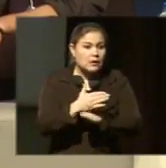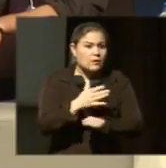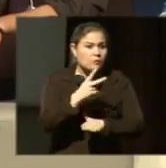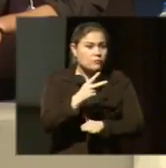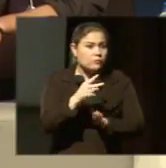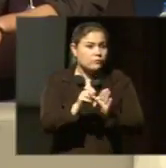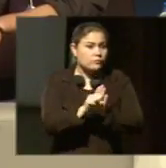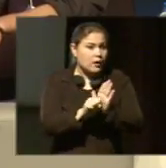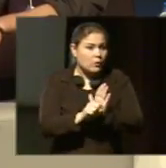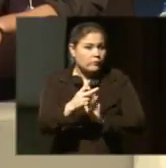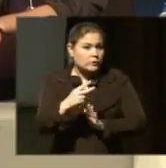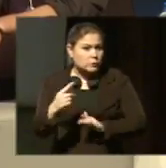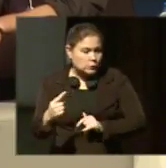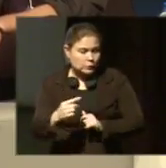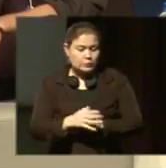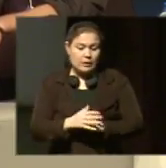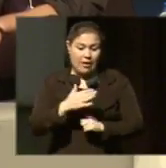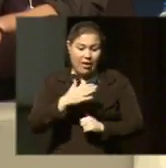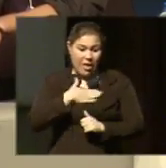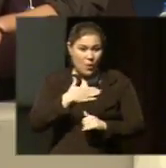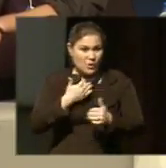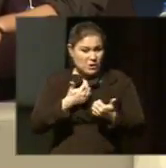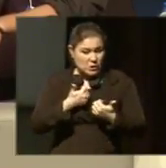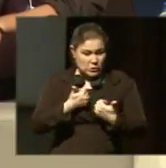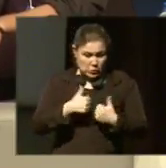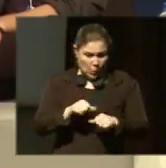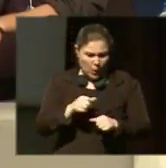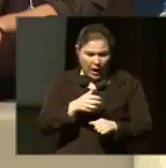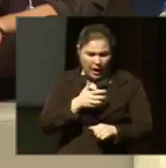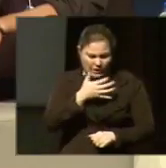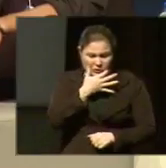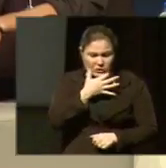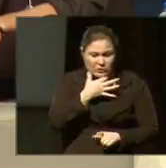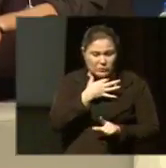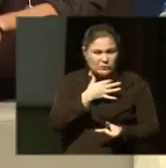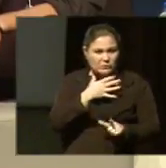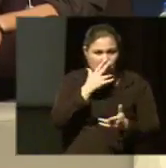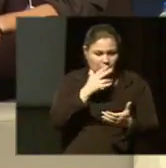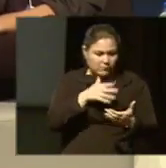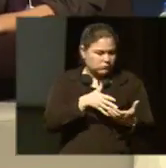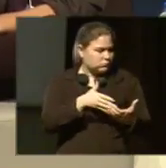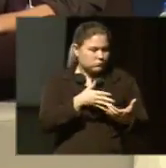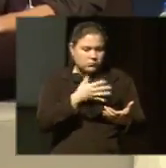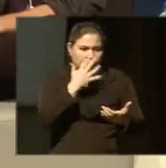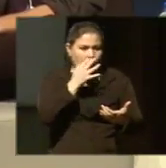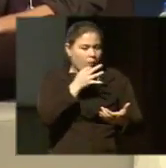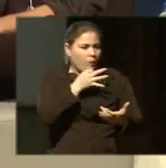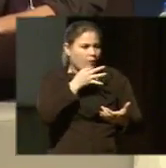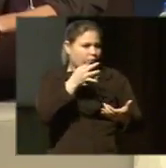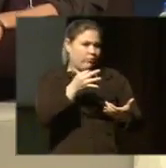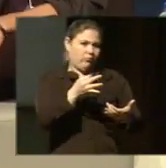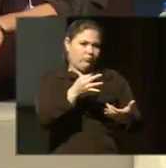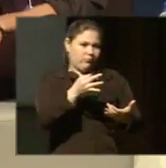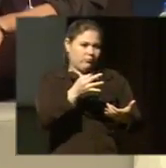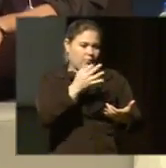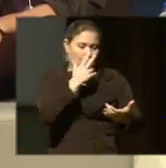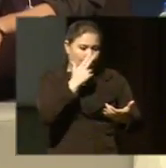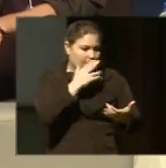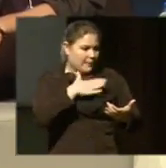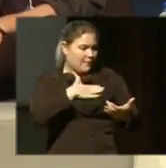XXI. Eu estou achando isso um tremendo absurdo. Isso para mim é um